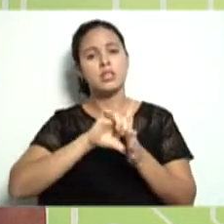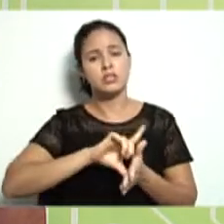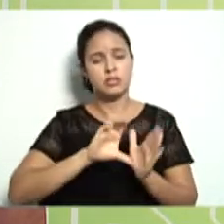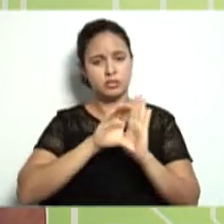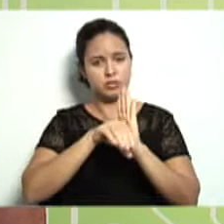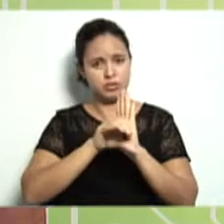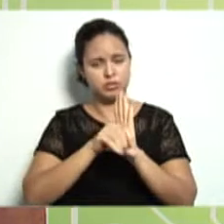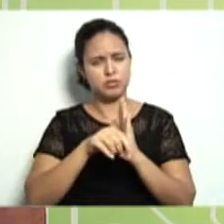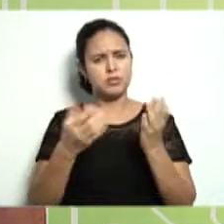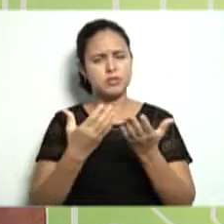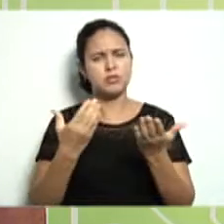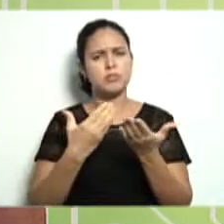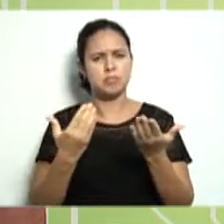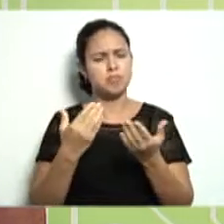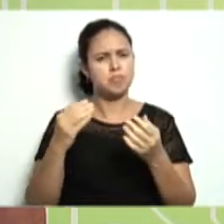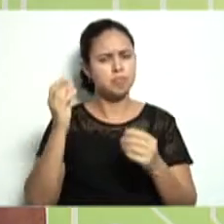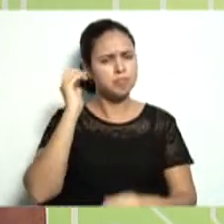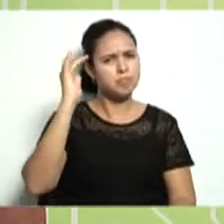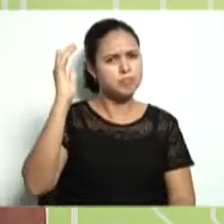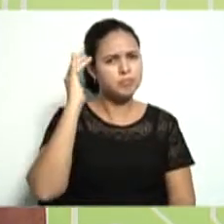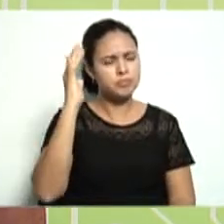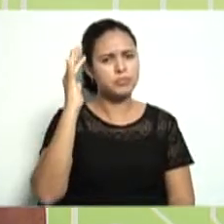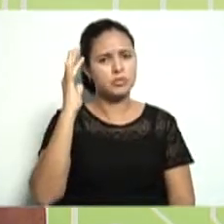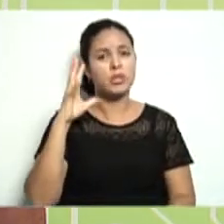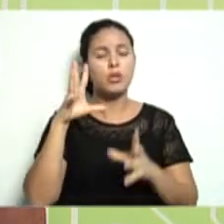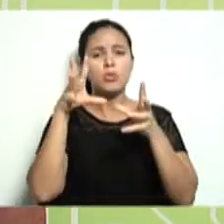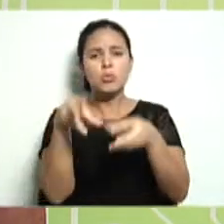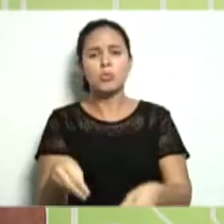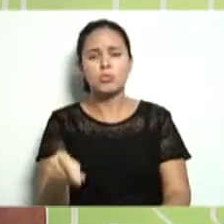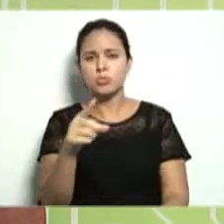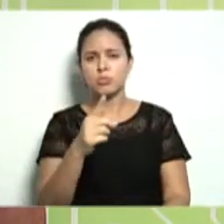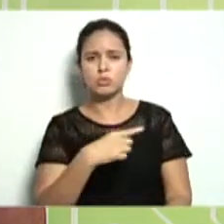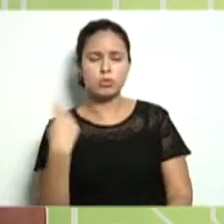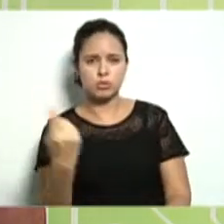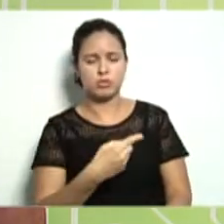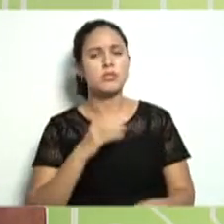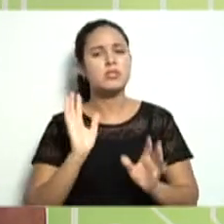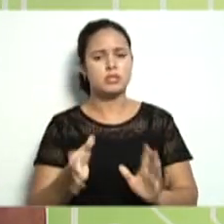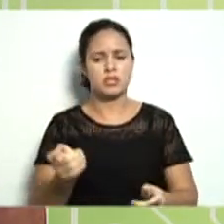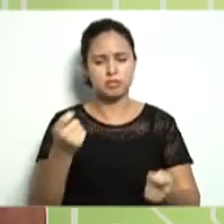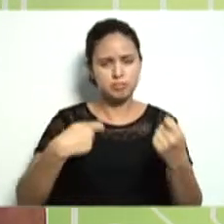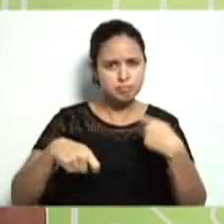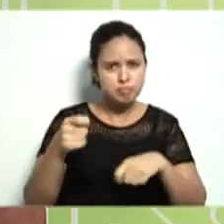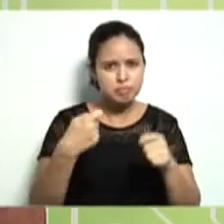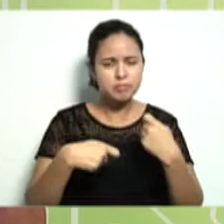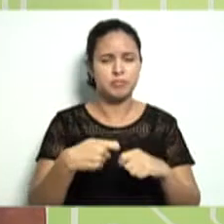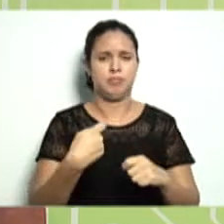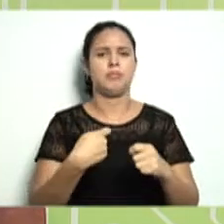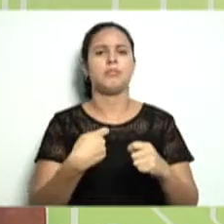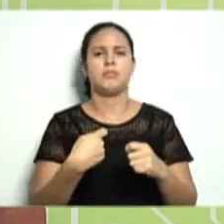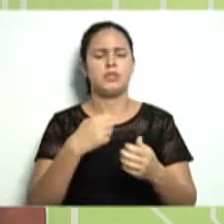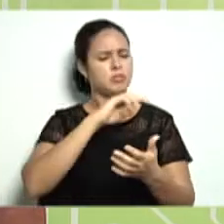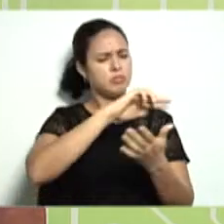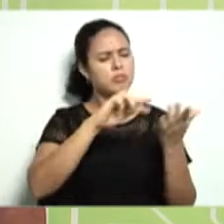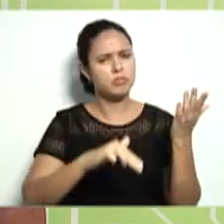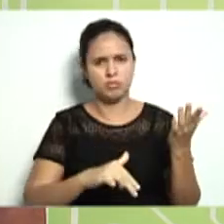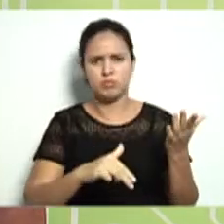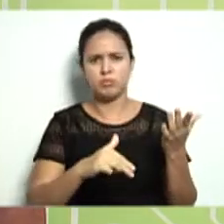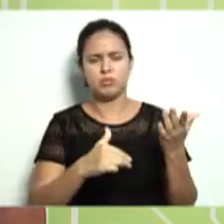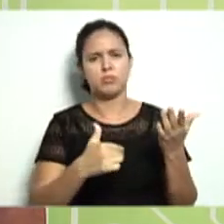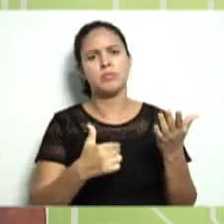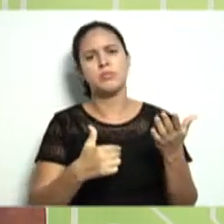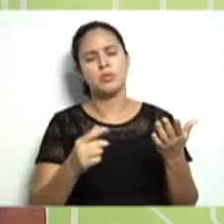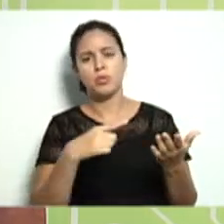uma reflexão aqui com vocês. Todos nós já administramos alguma coisa. Todos